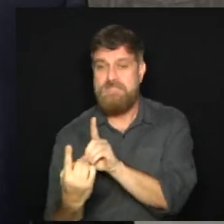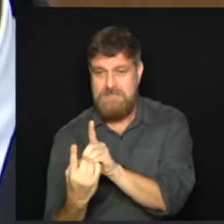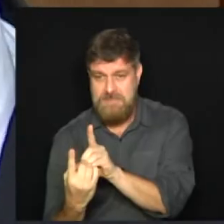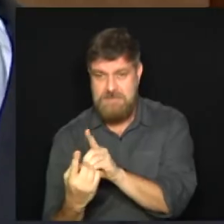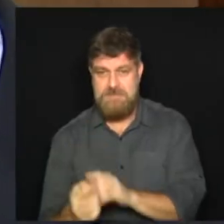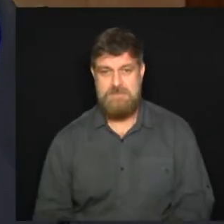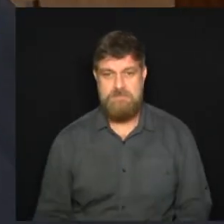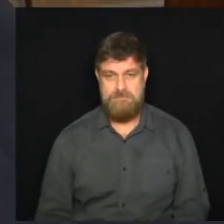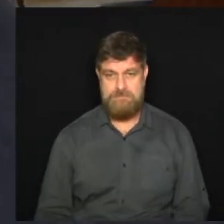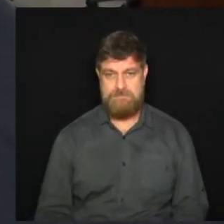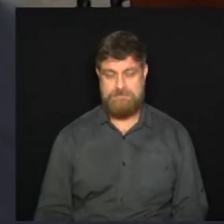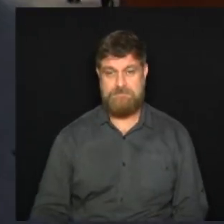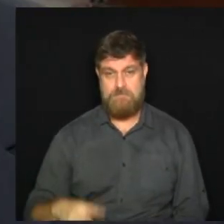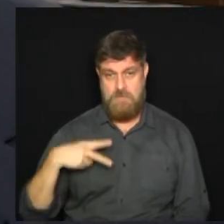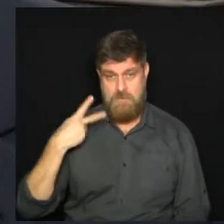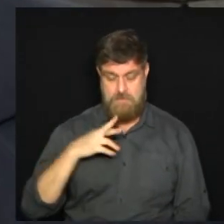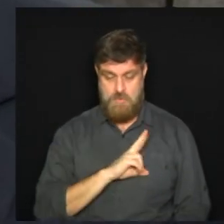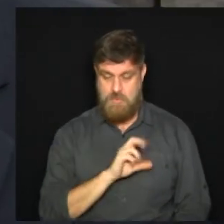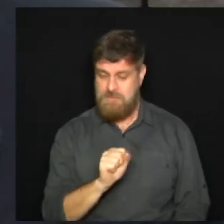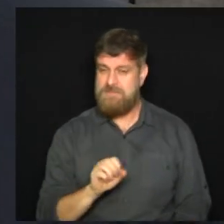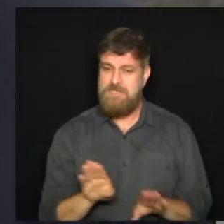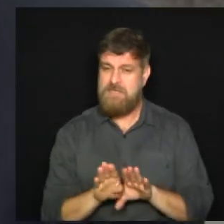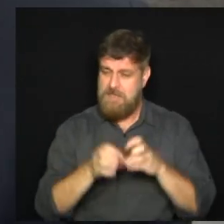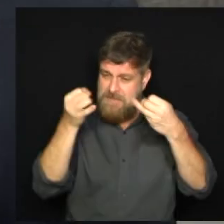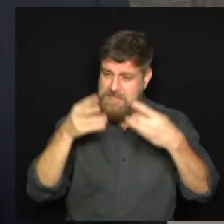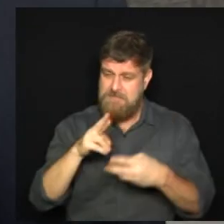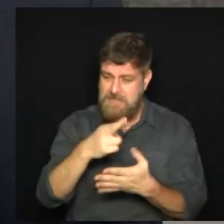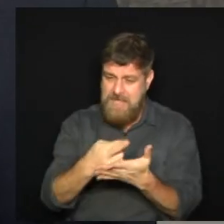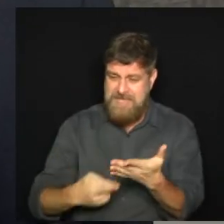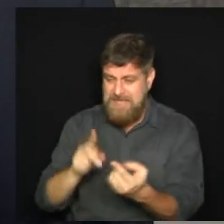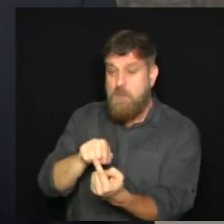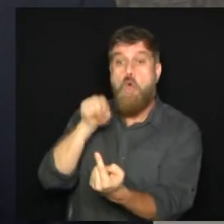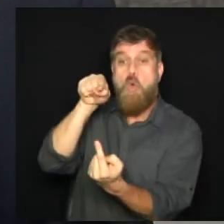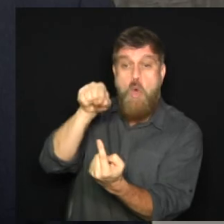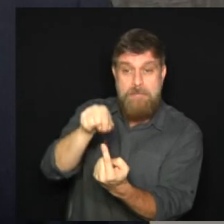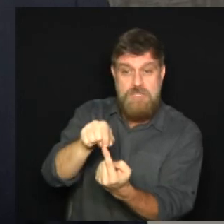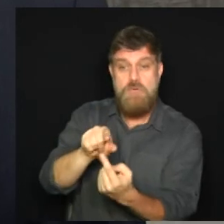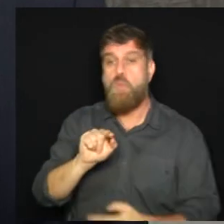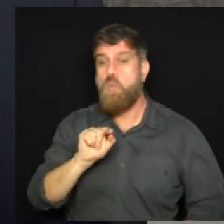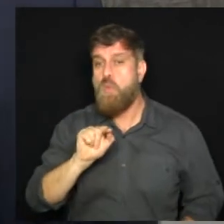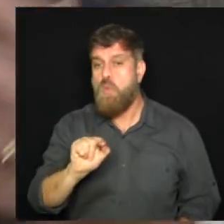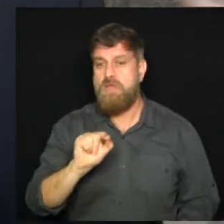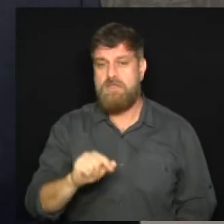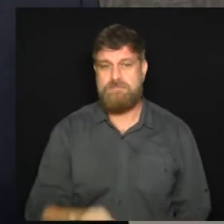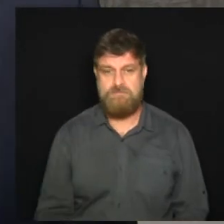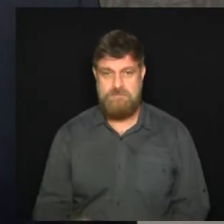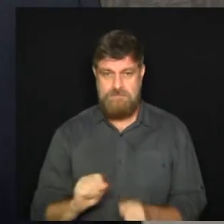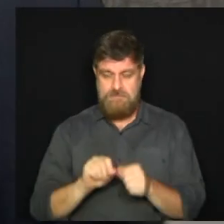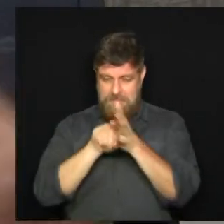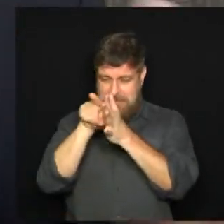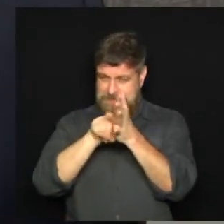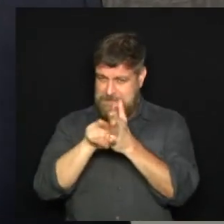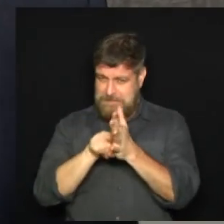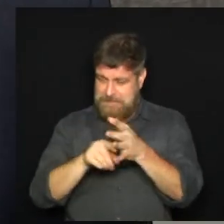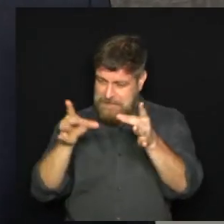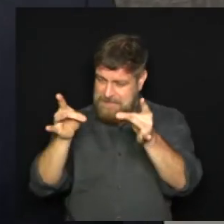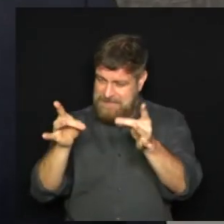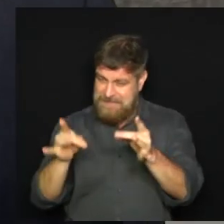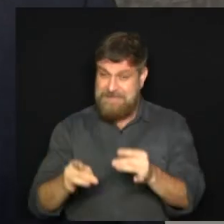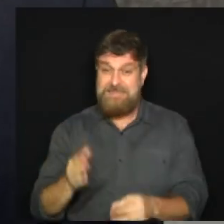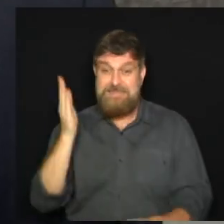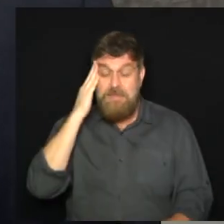físico. O parlamentar fala sobre o objetivo do requerimento. O objetivo do requerimento é esse, fazer um diagnóstico, conhecer a